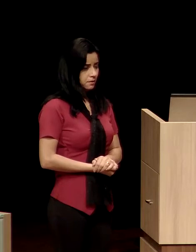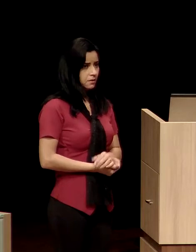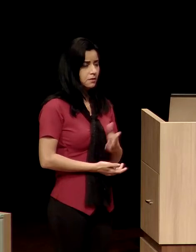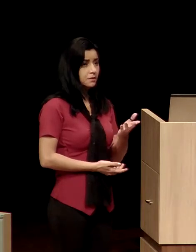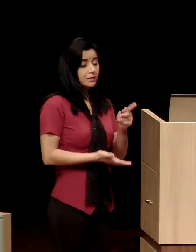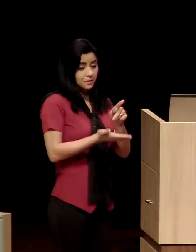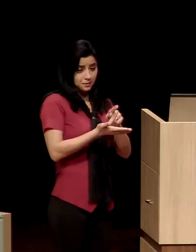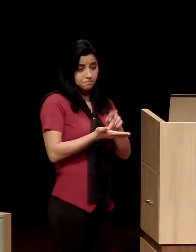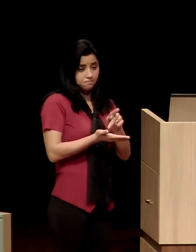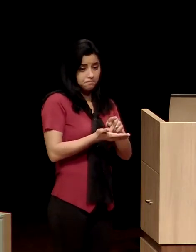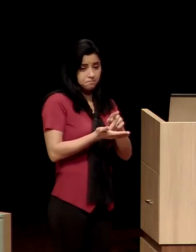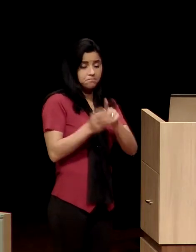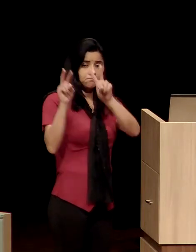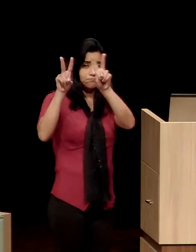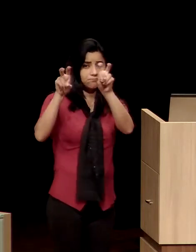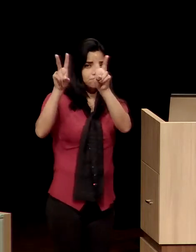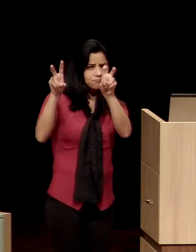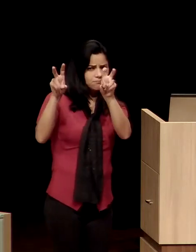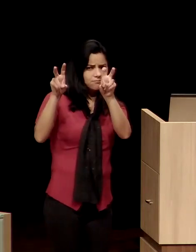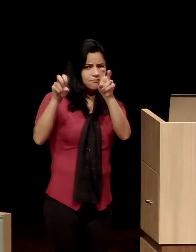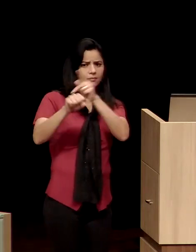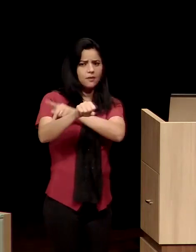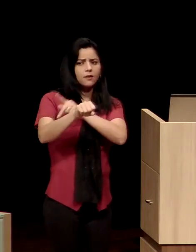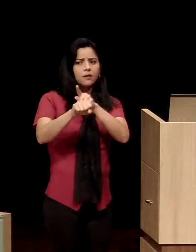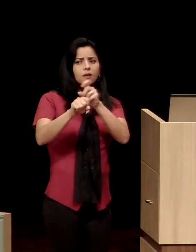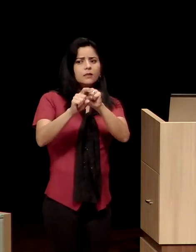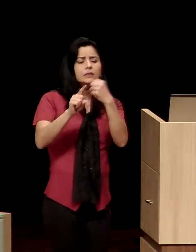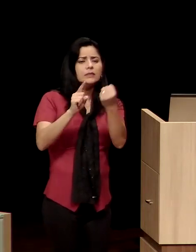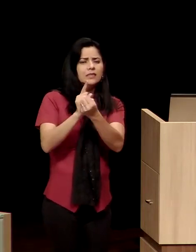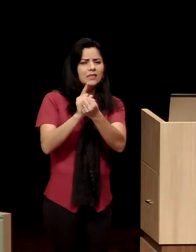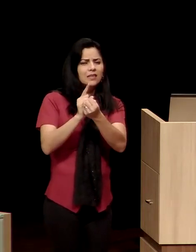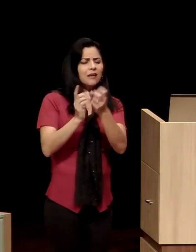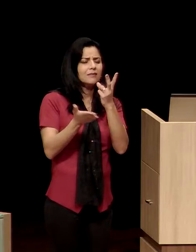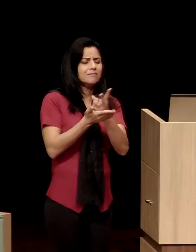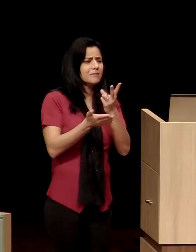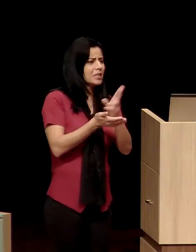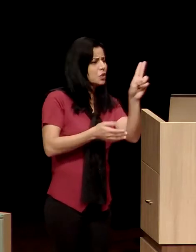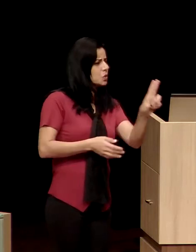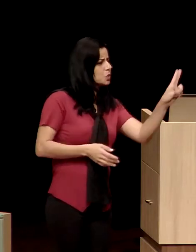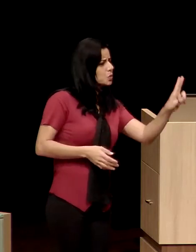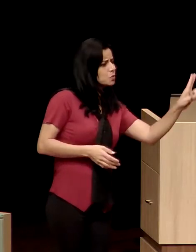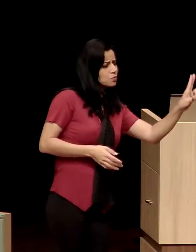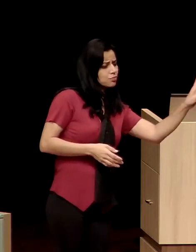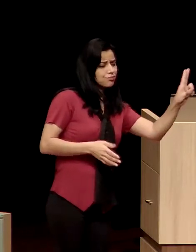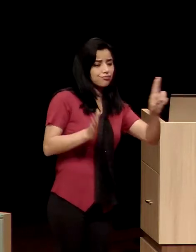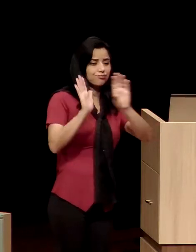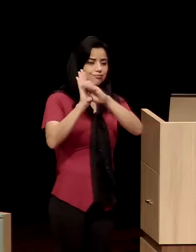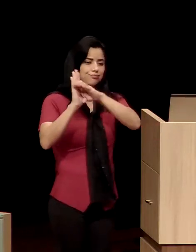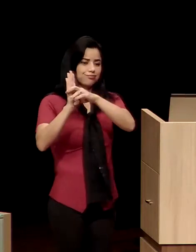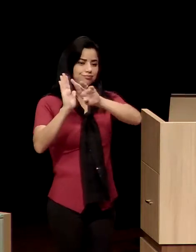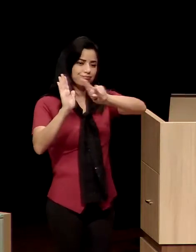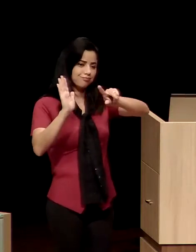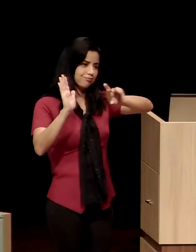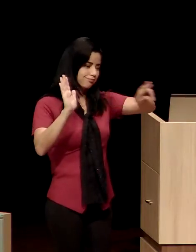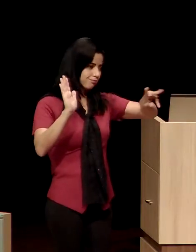E, na verdade, este termo, pedagogia social, tem sido usado em muitos conceitos